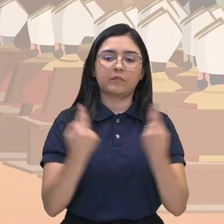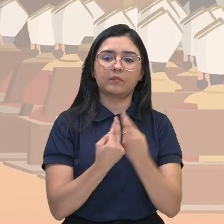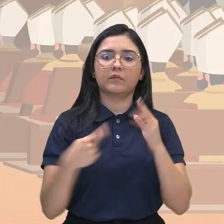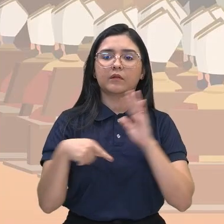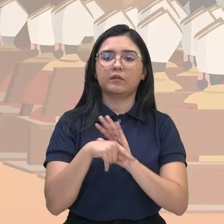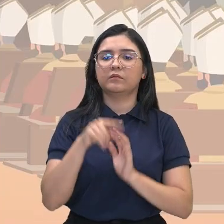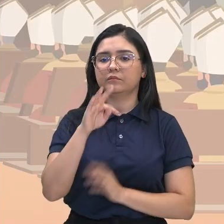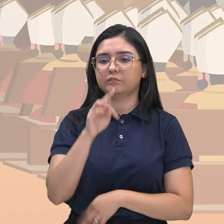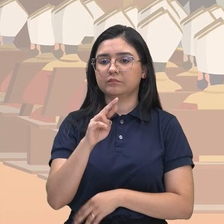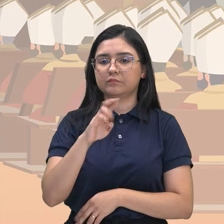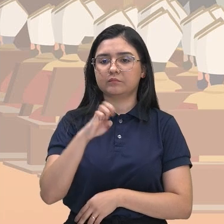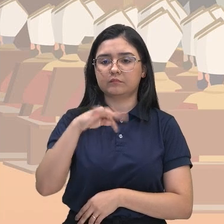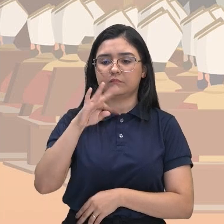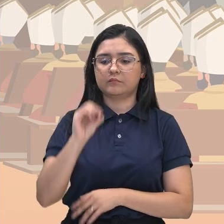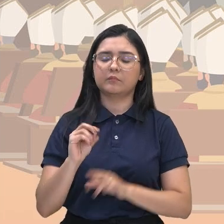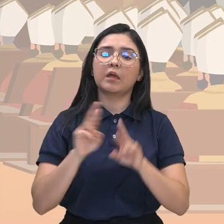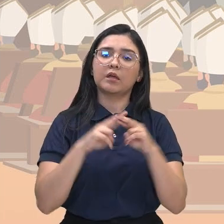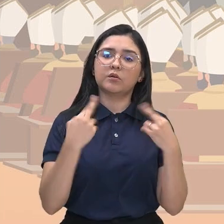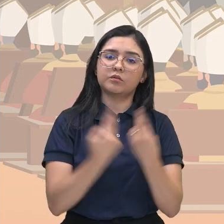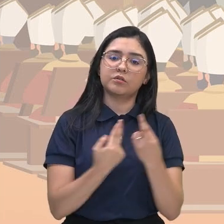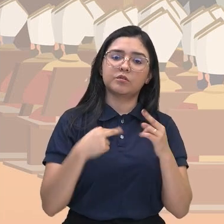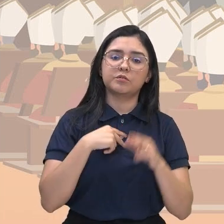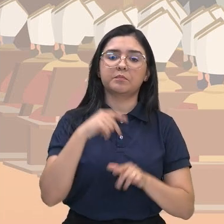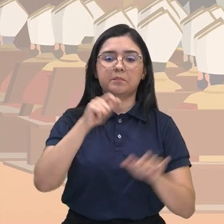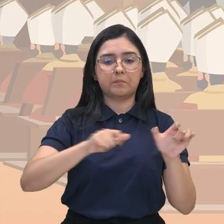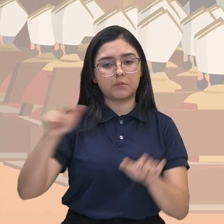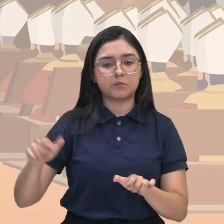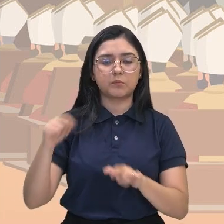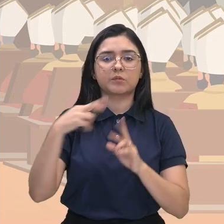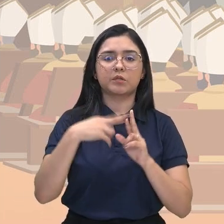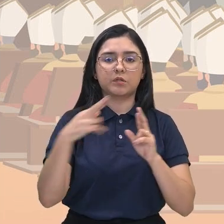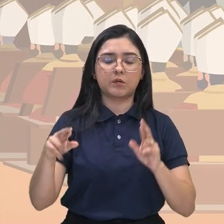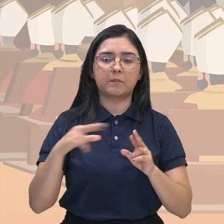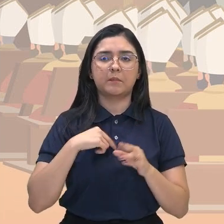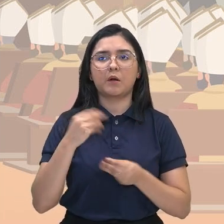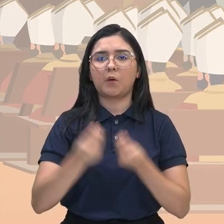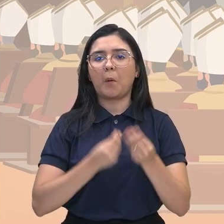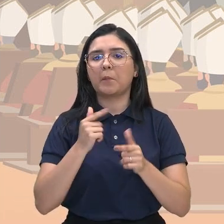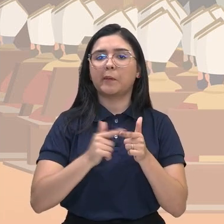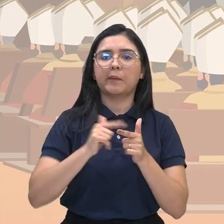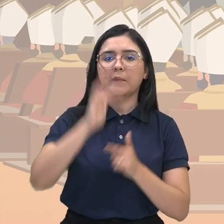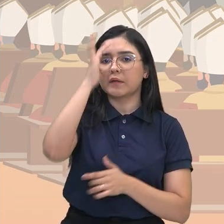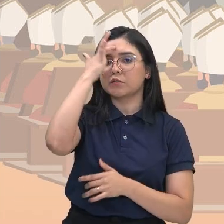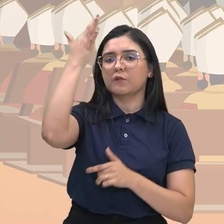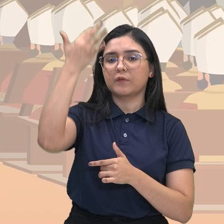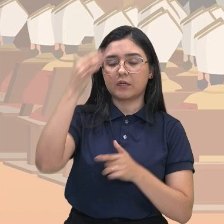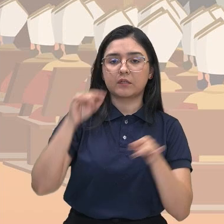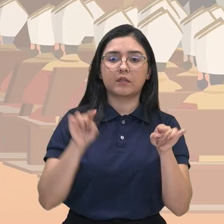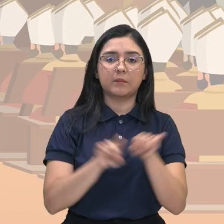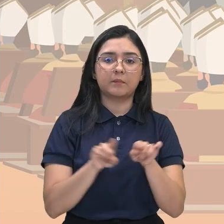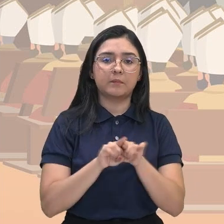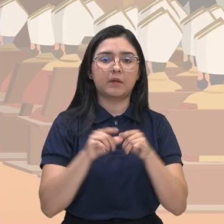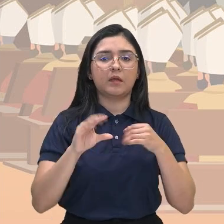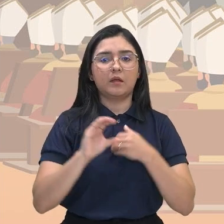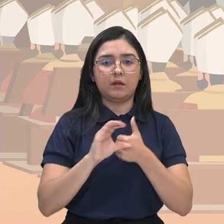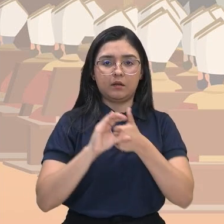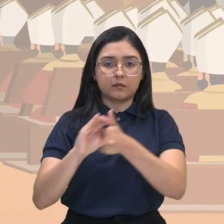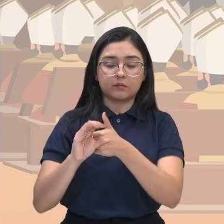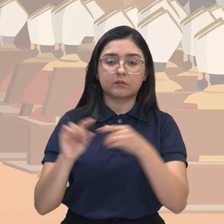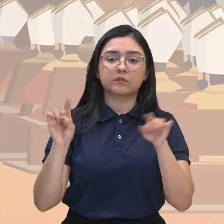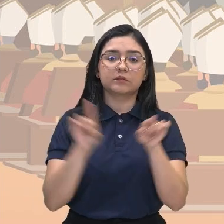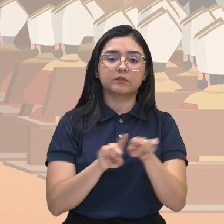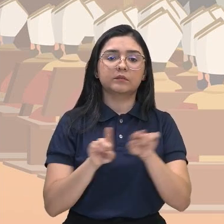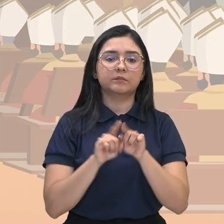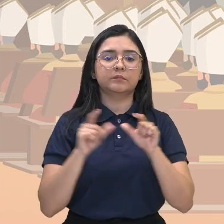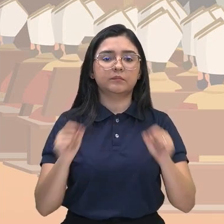uma reunião de religiosos com a finalidade de debater soluções para o problema do crescimento do cristianismo e também